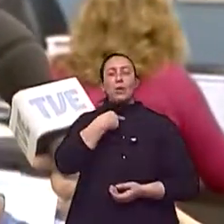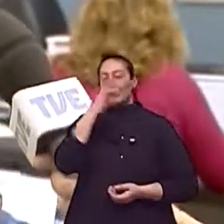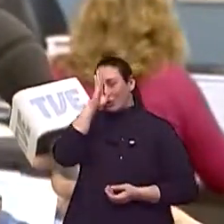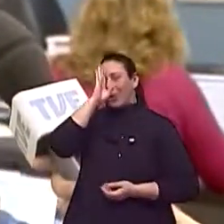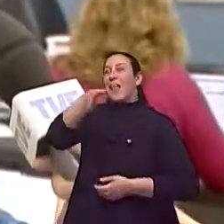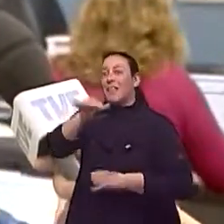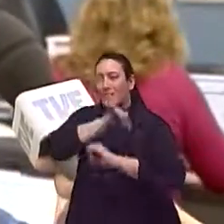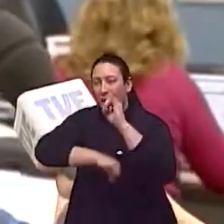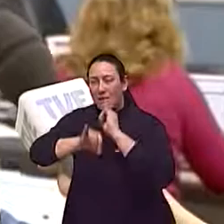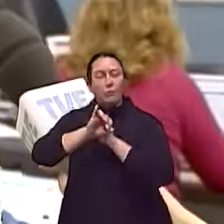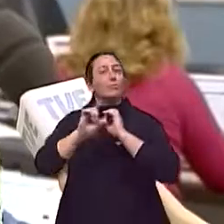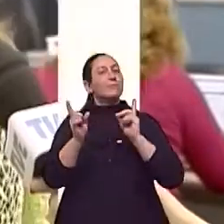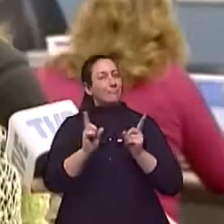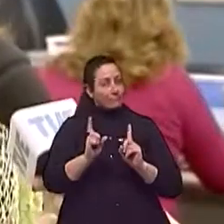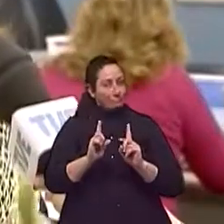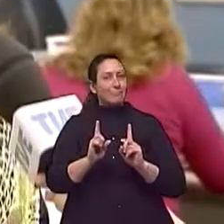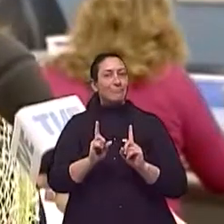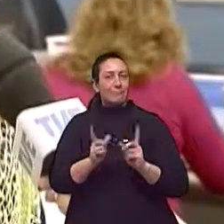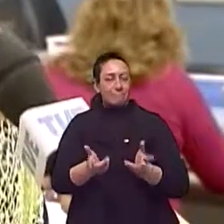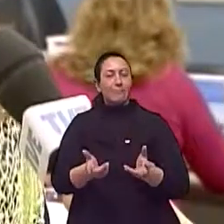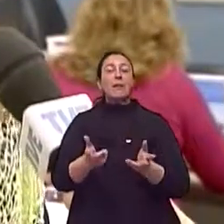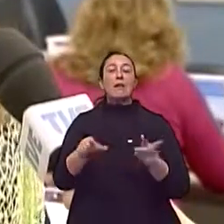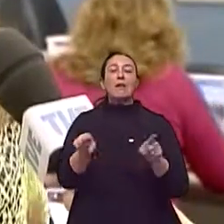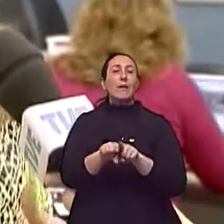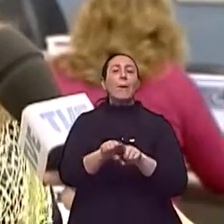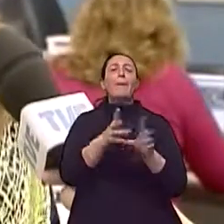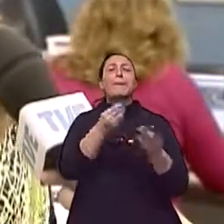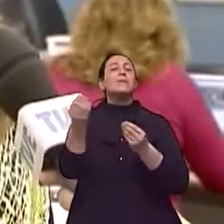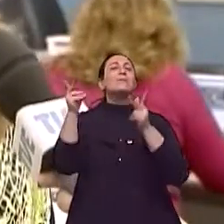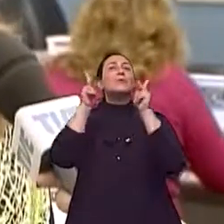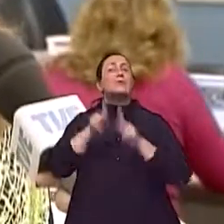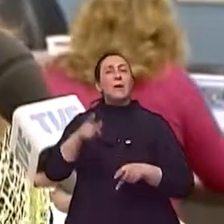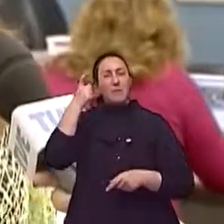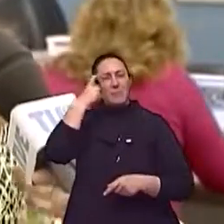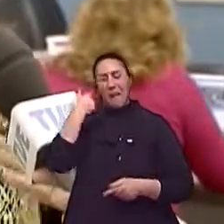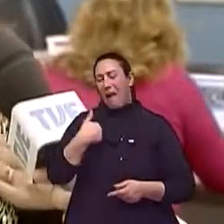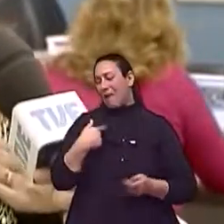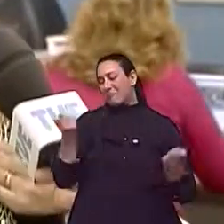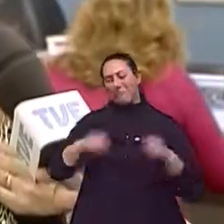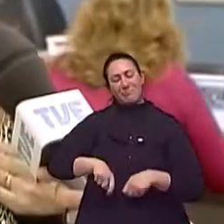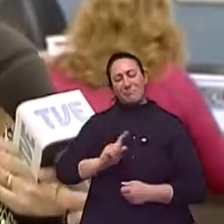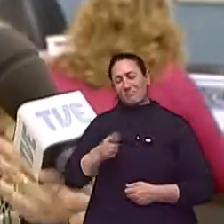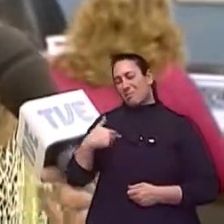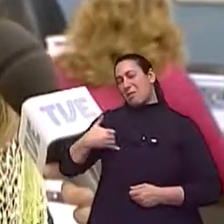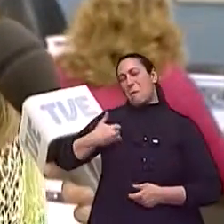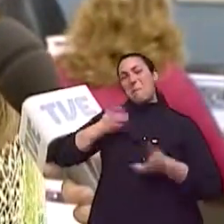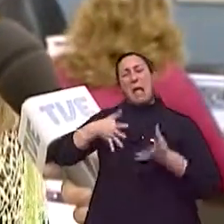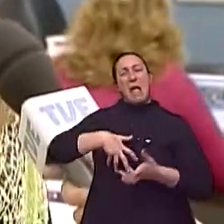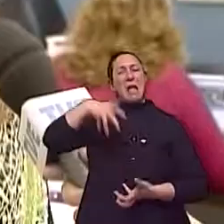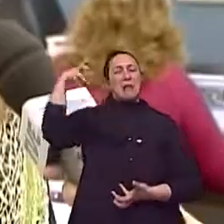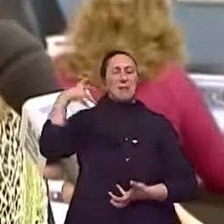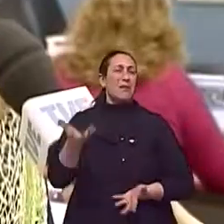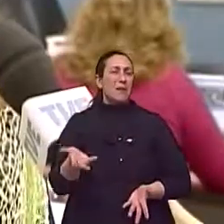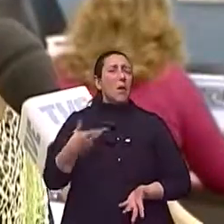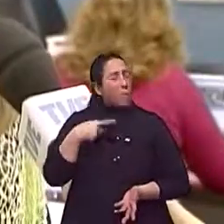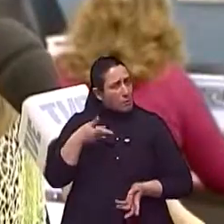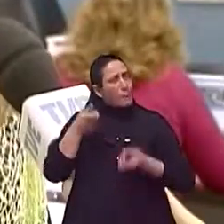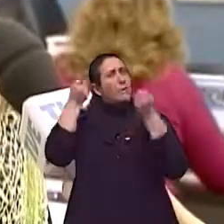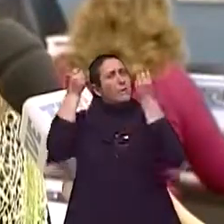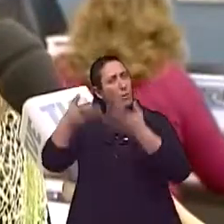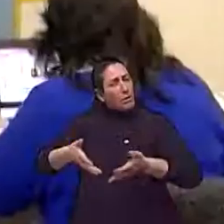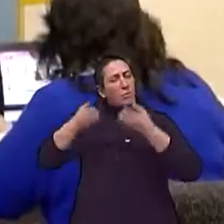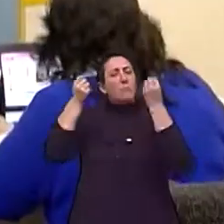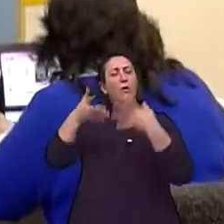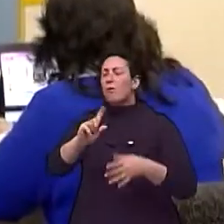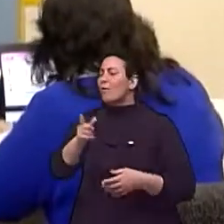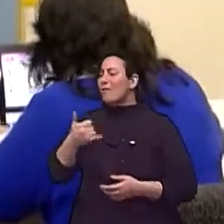direto na área da internet às vezes eles já vem com a cabeça dizend acho que não tenho capacidade de aprender por causa da minha idade é que eu sempre explico para ele não tem